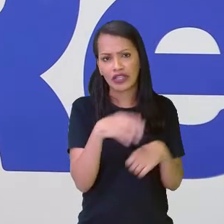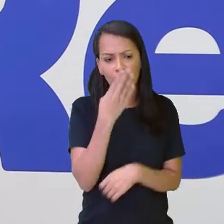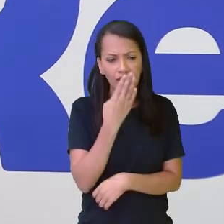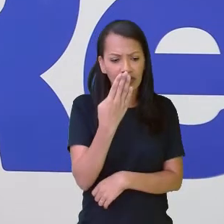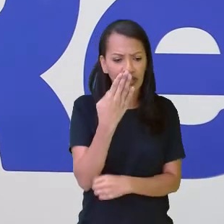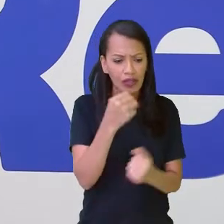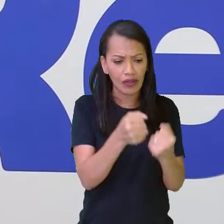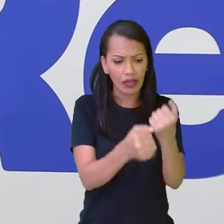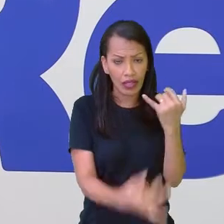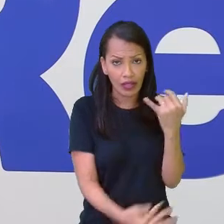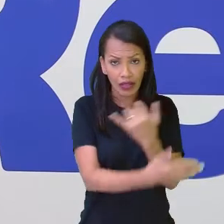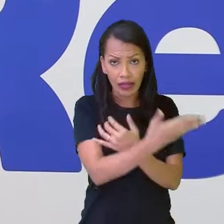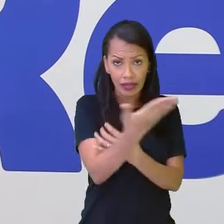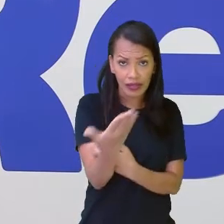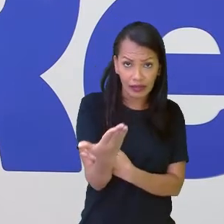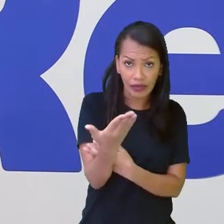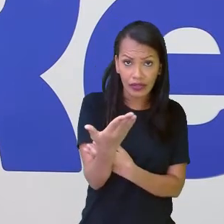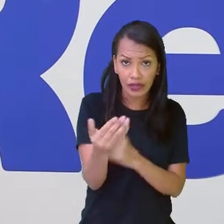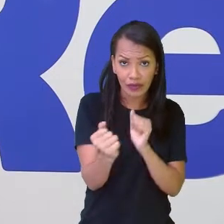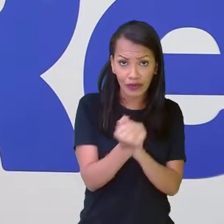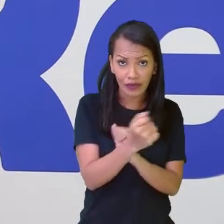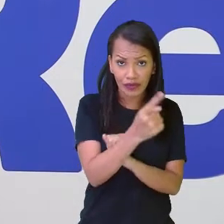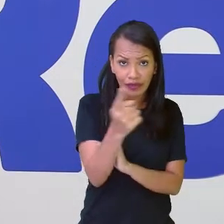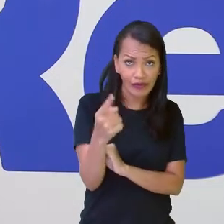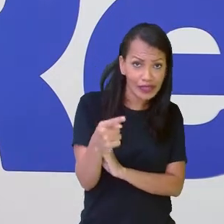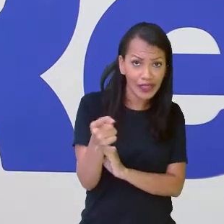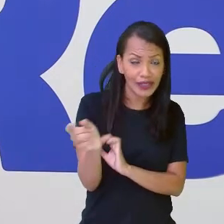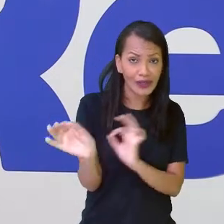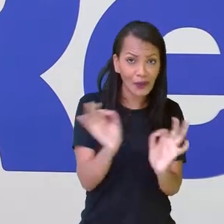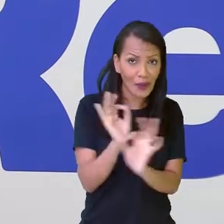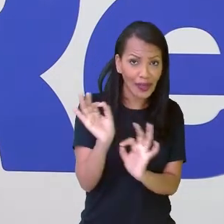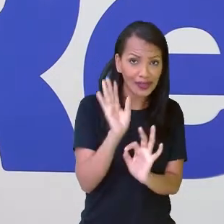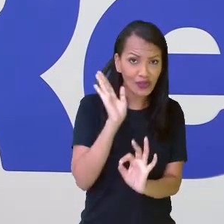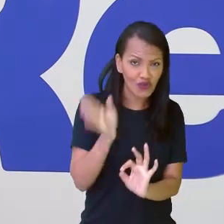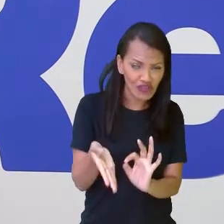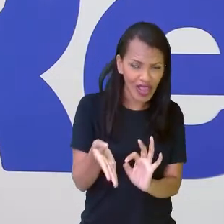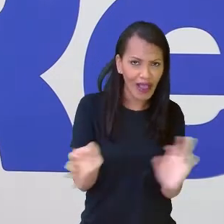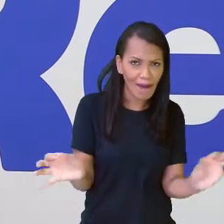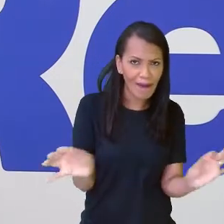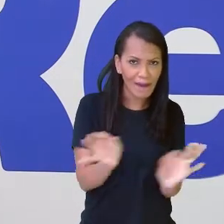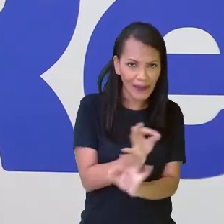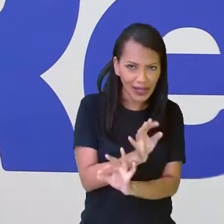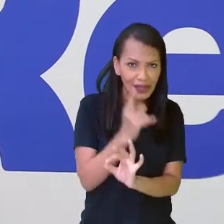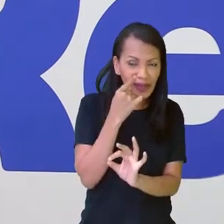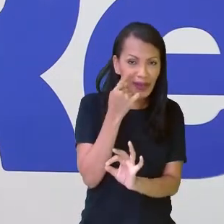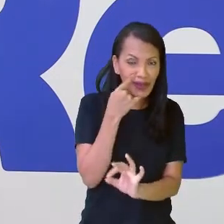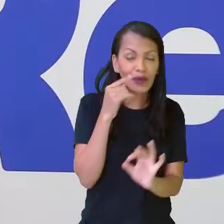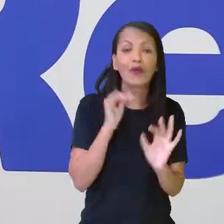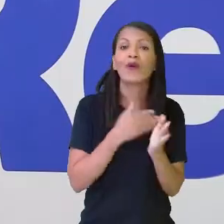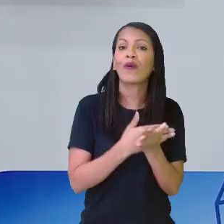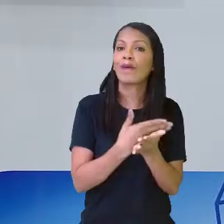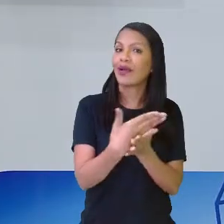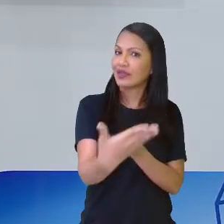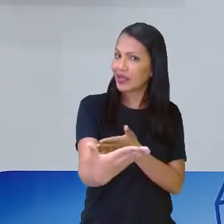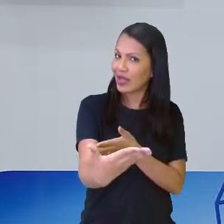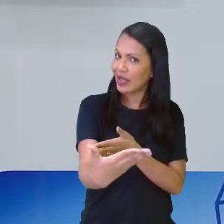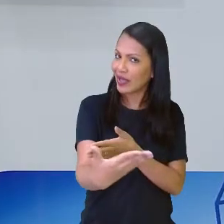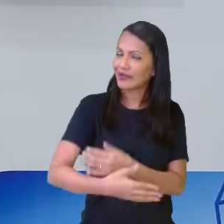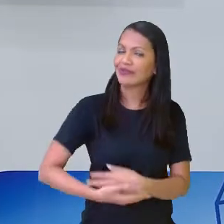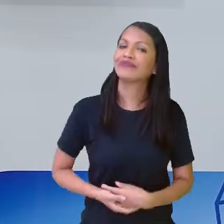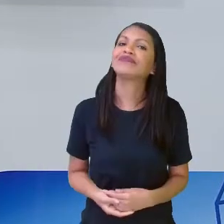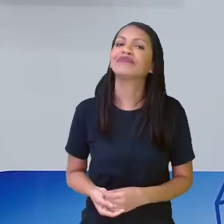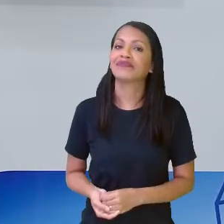na interação com vocês, beleza? Vocês estão prontos? Vocês estão prontas? Então vamos lá. É isso